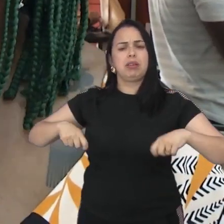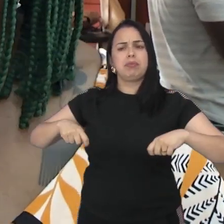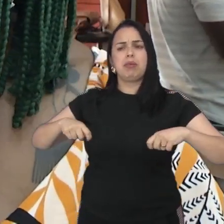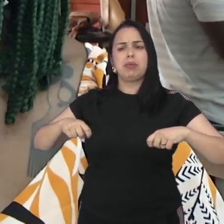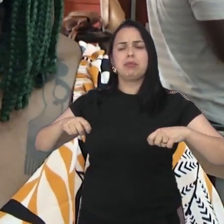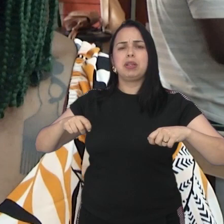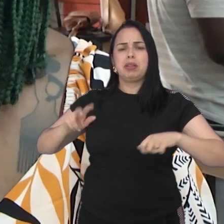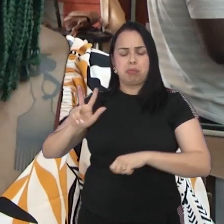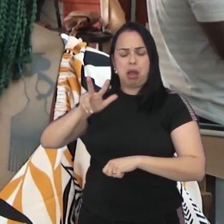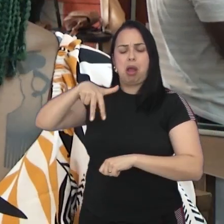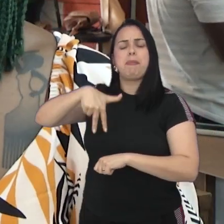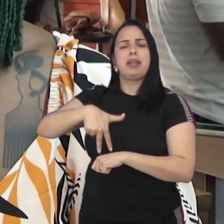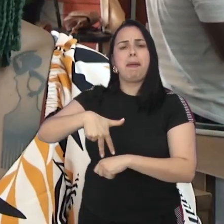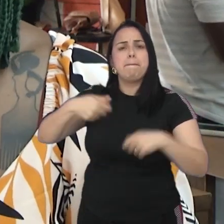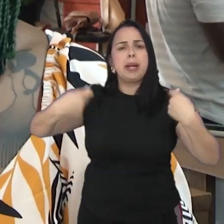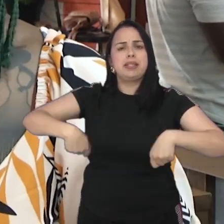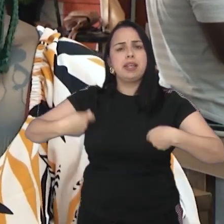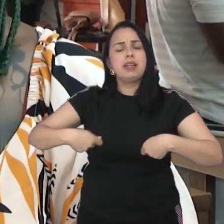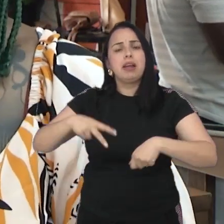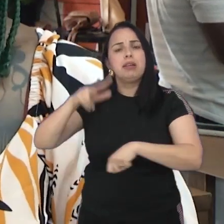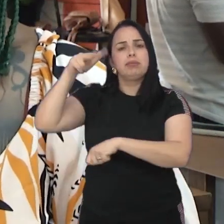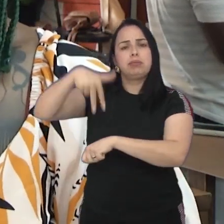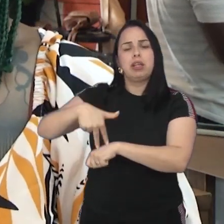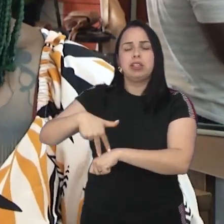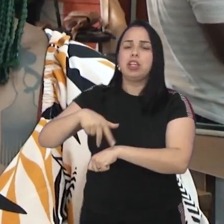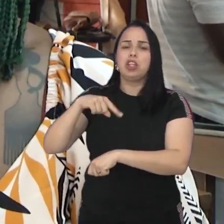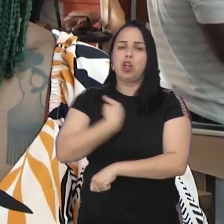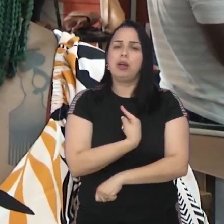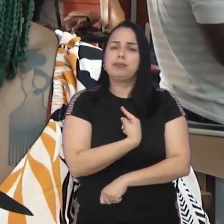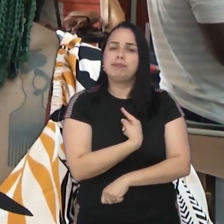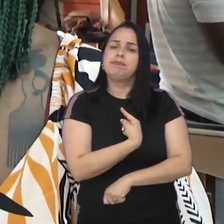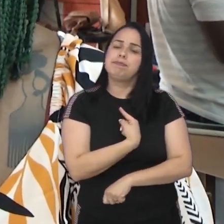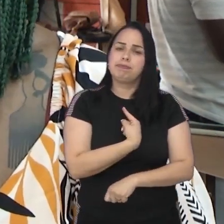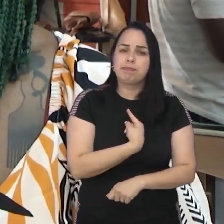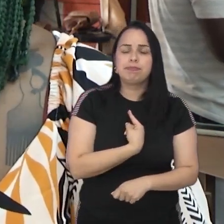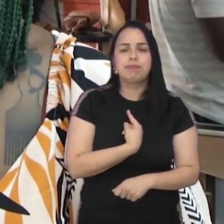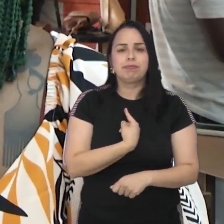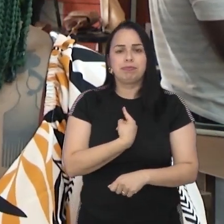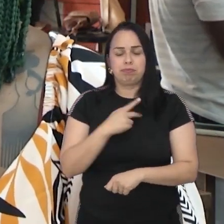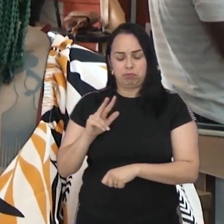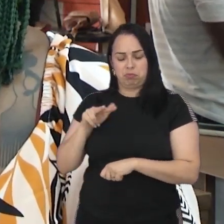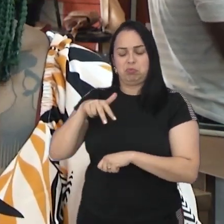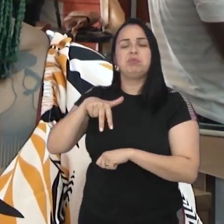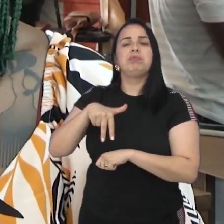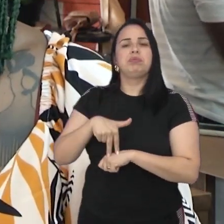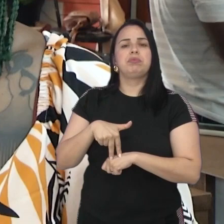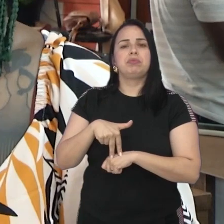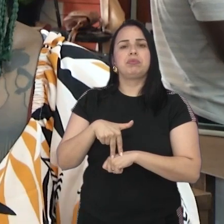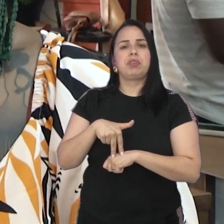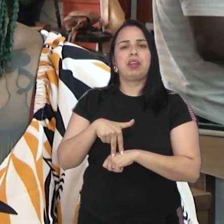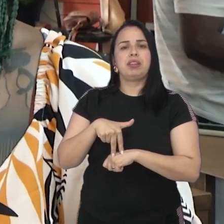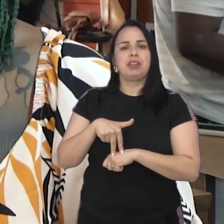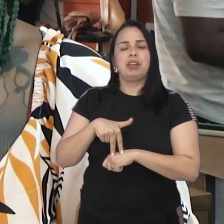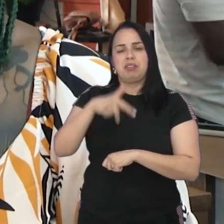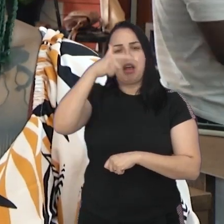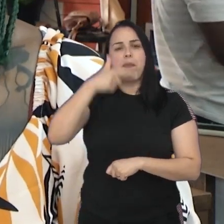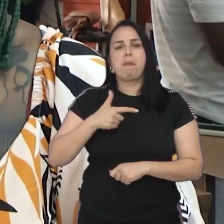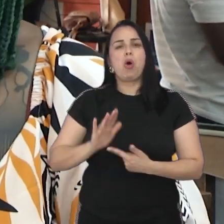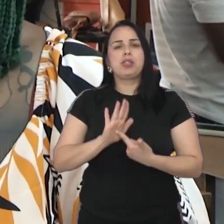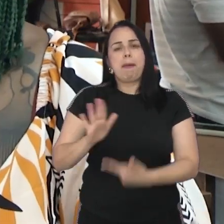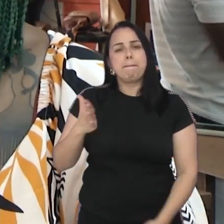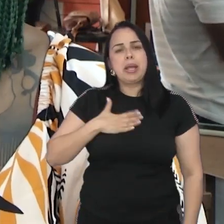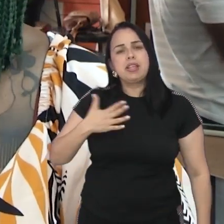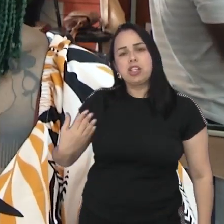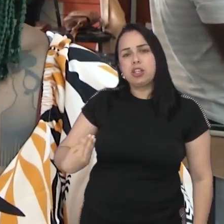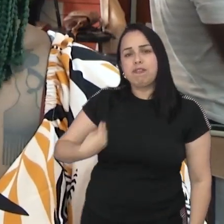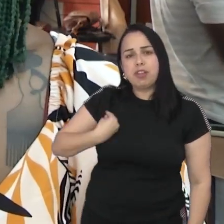de ter uma voz. E aí foi onde a gente pôde realmente nos colocar no lugar de protagonista da